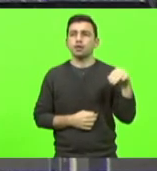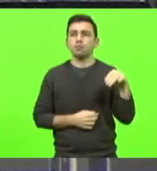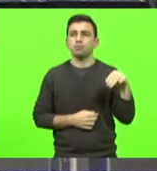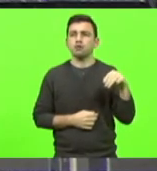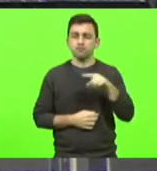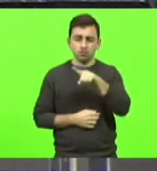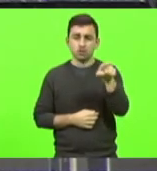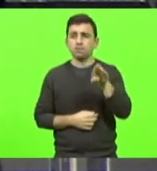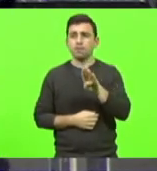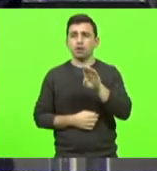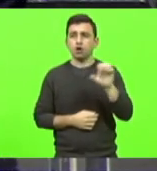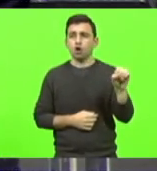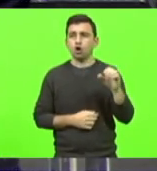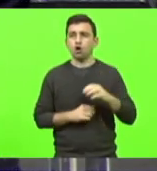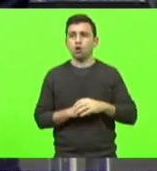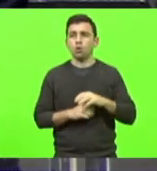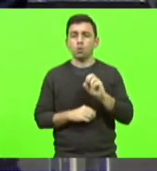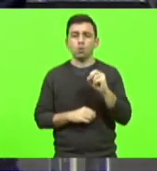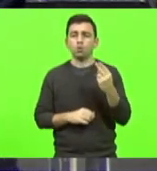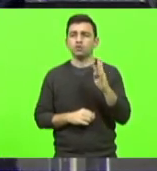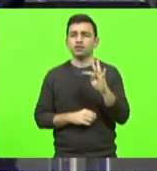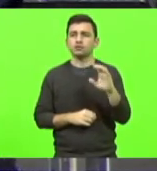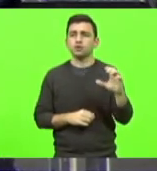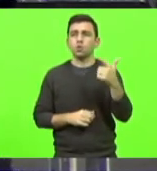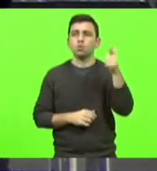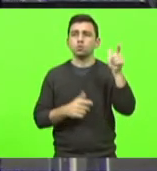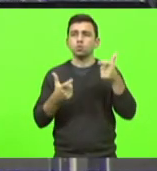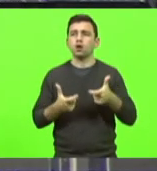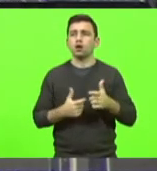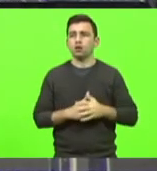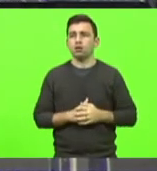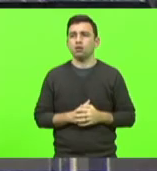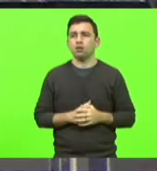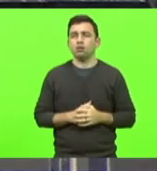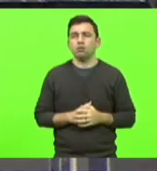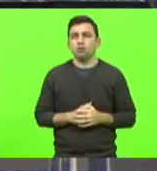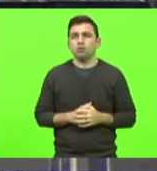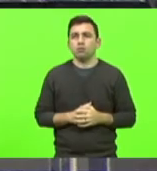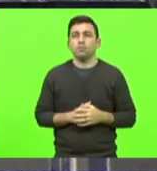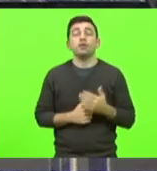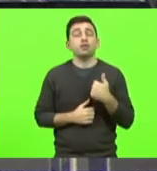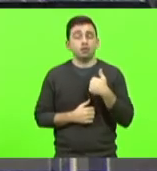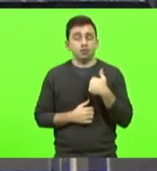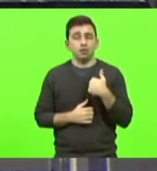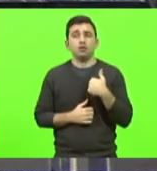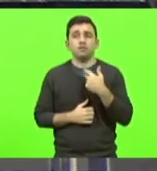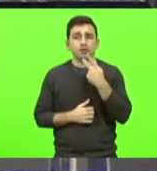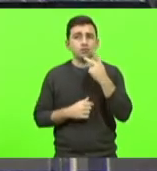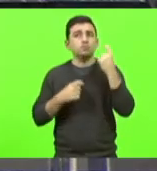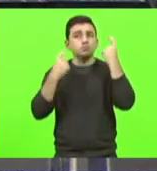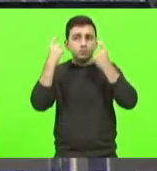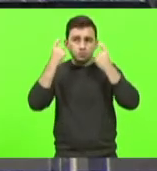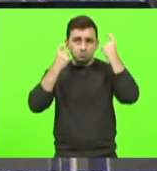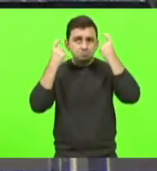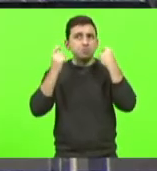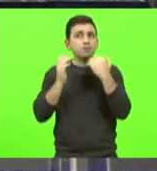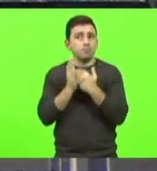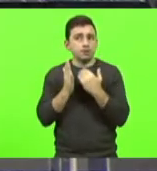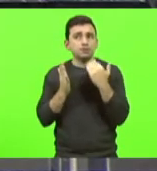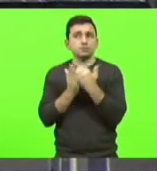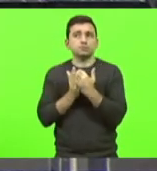boletim de ocorrência ou TCC em outro lugar volta a dizer isso é uma preocupação muito grande